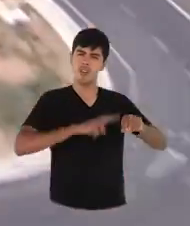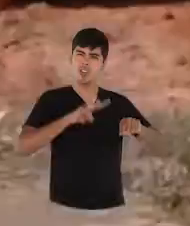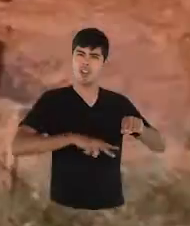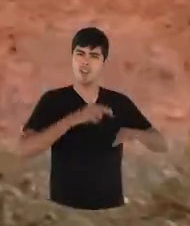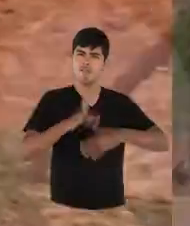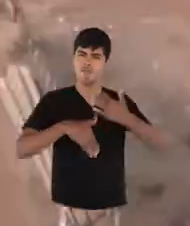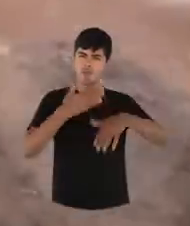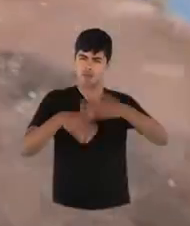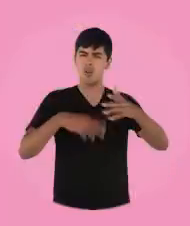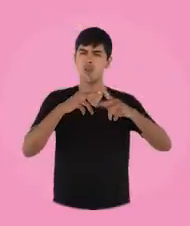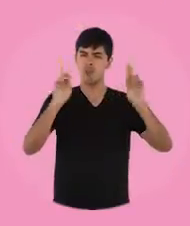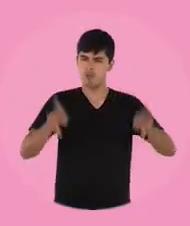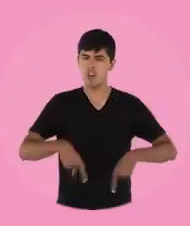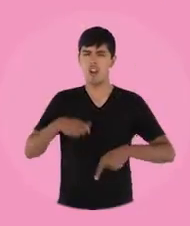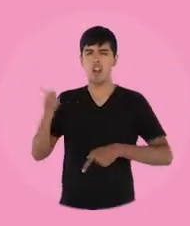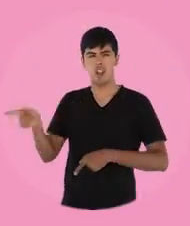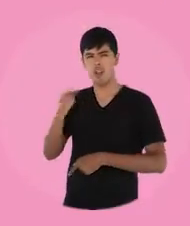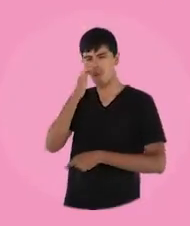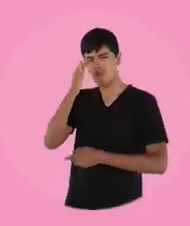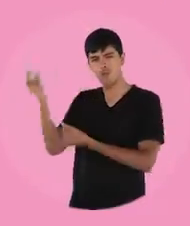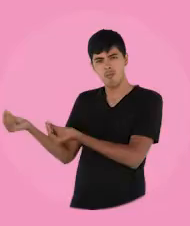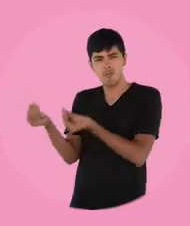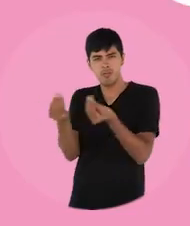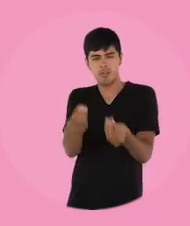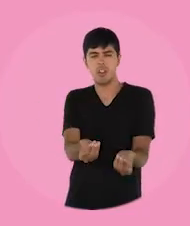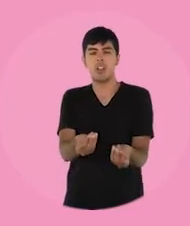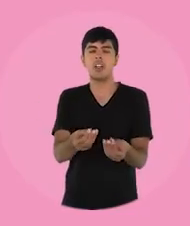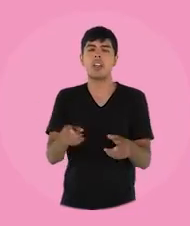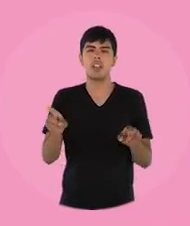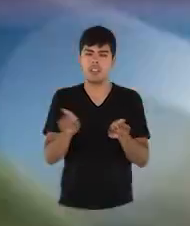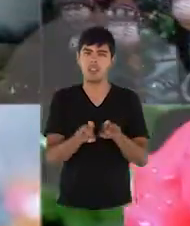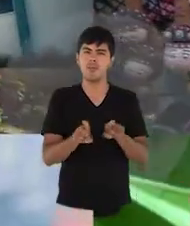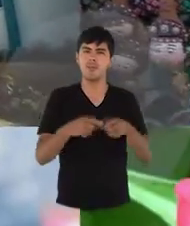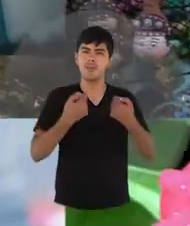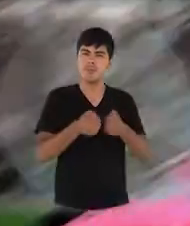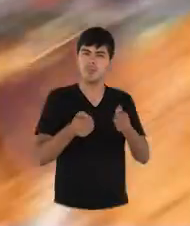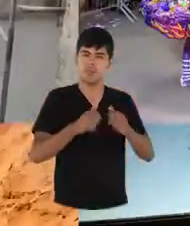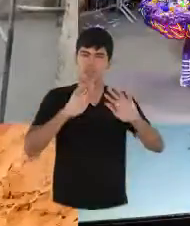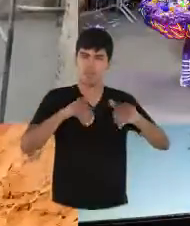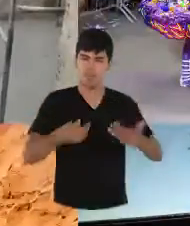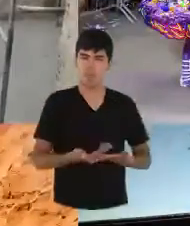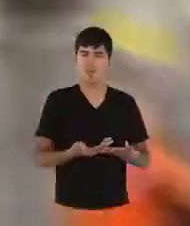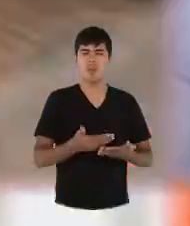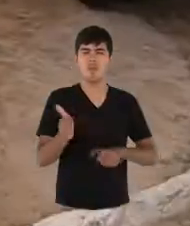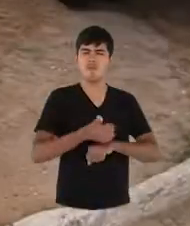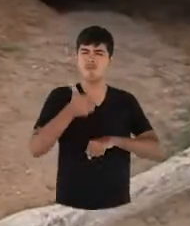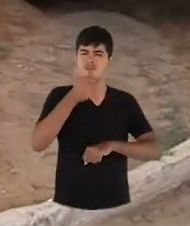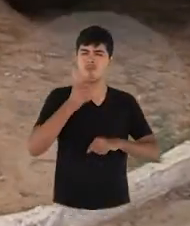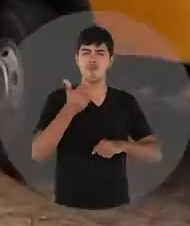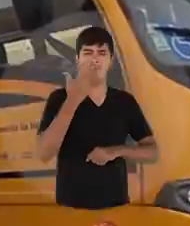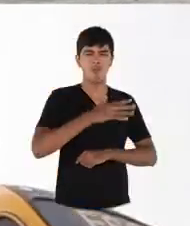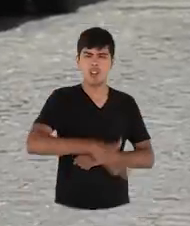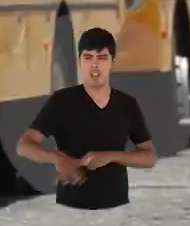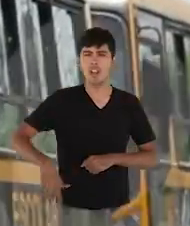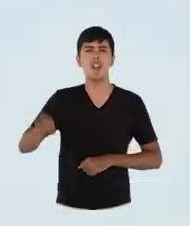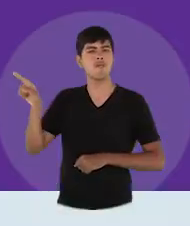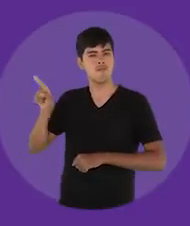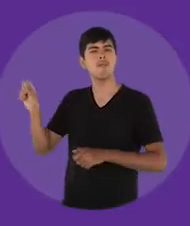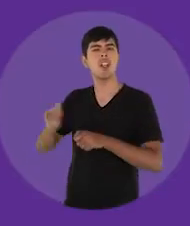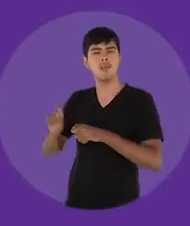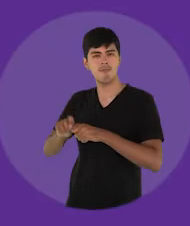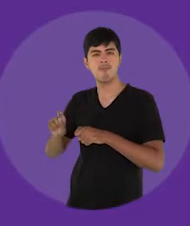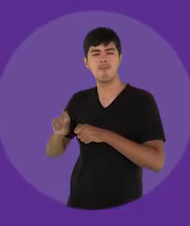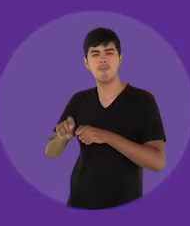Sustentável, projeto de desenvolvimento. Foi Rosa que trouxe. E quem colocou ônibus escolar de qualidade pra garotada?